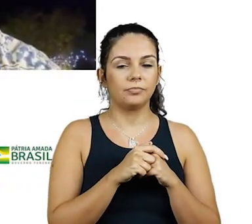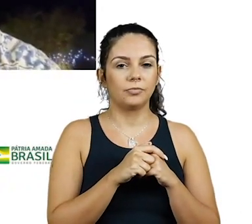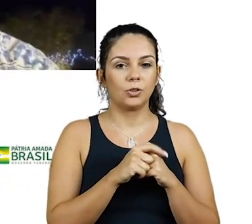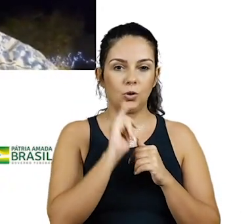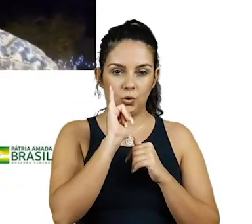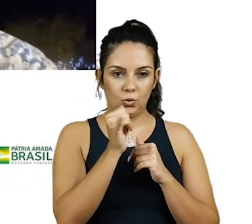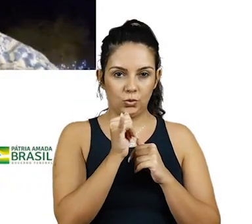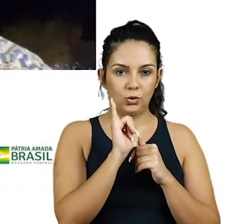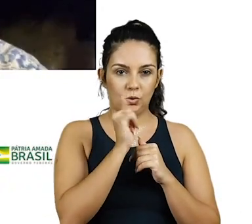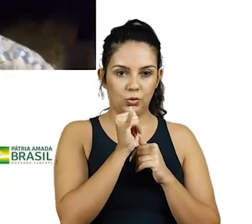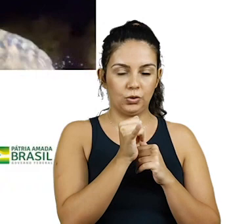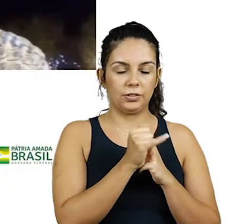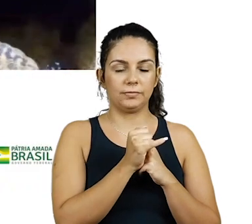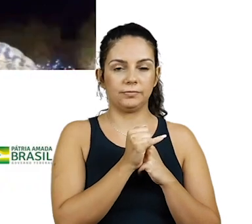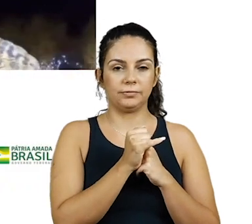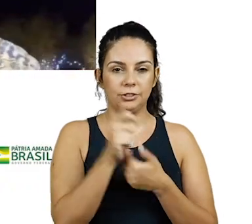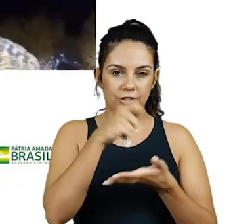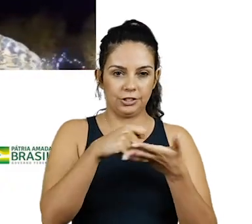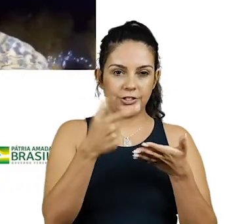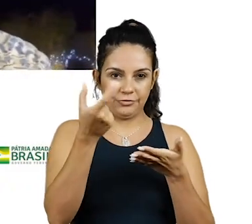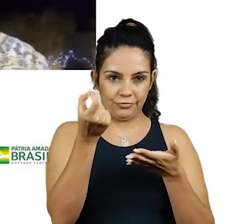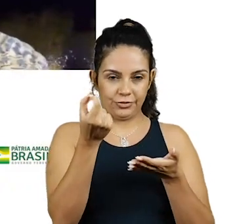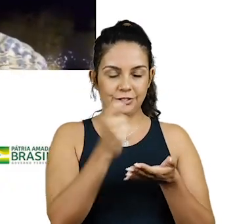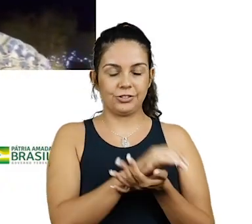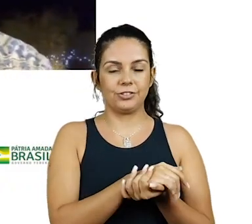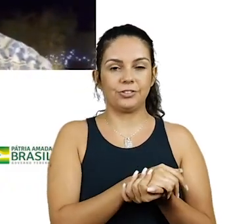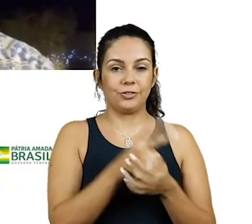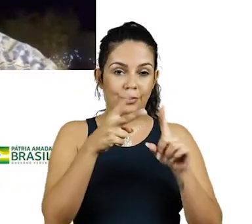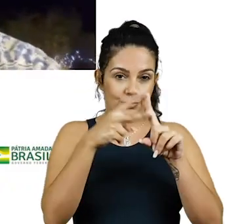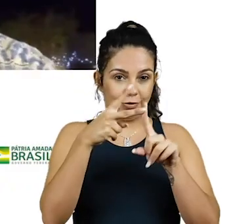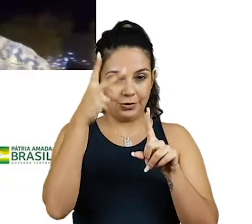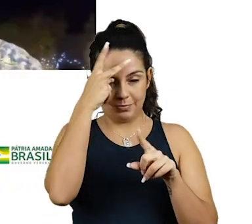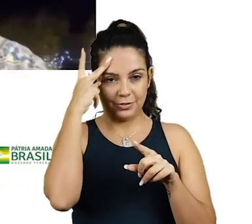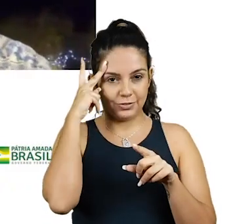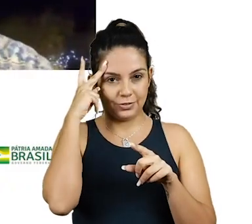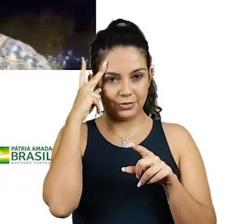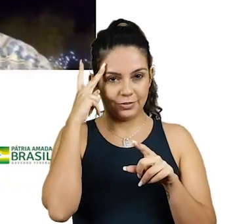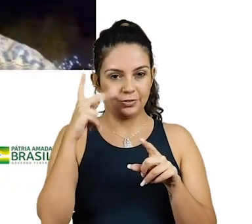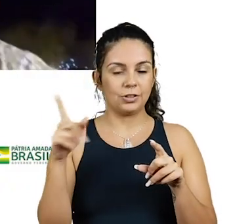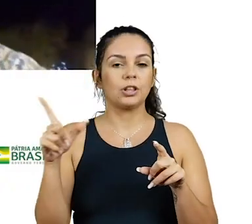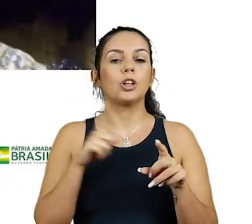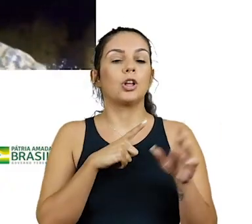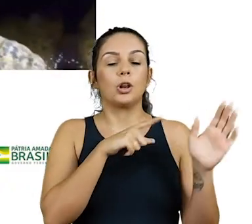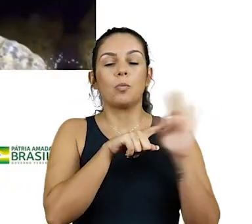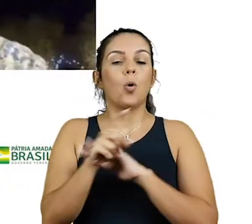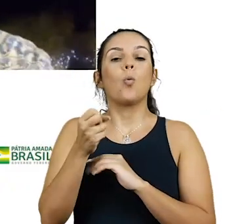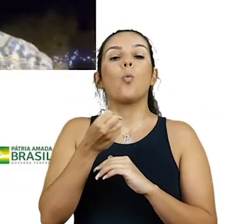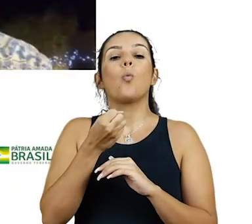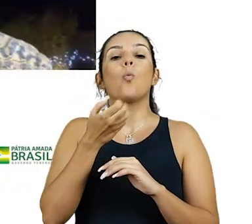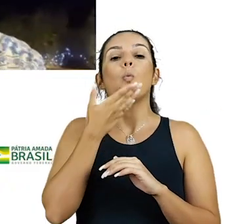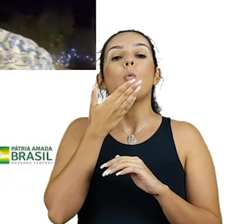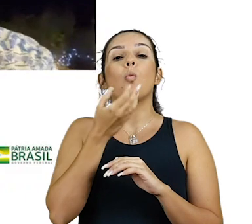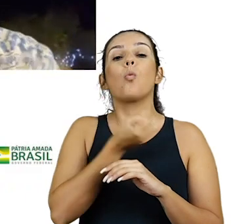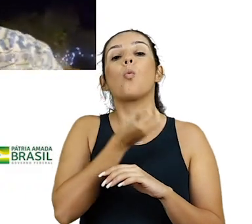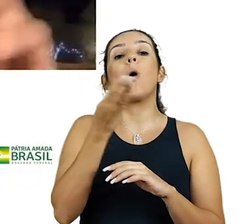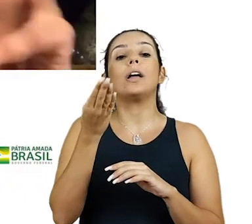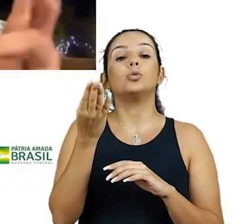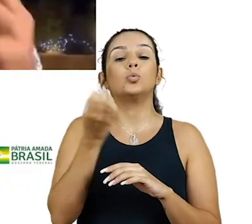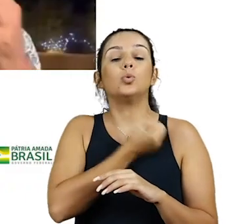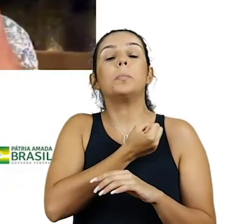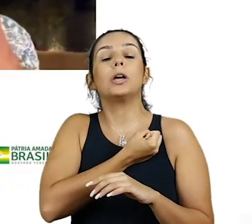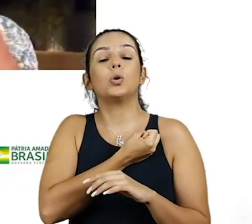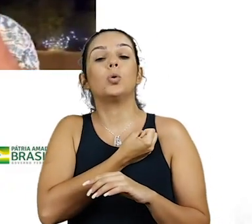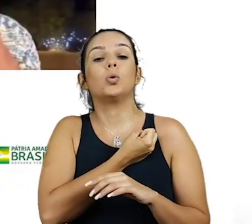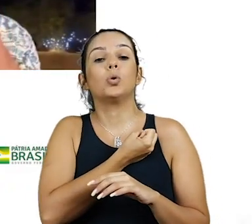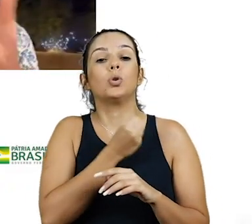último conto, contei de contar, eu escrevi 20, aí duas pessoas me ajudaram. Quantos contos no livro? São 20 contos, contos. Okay. Mas